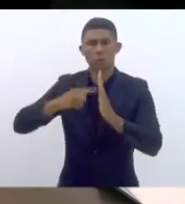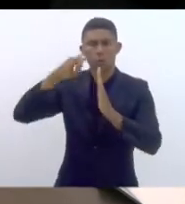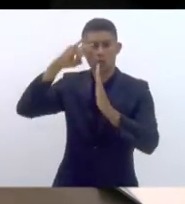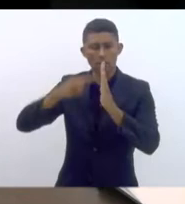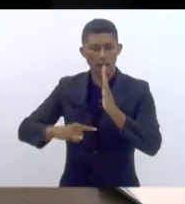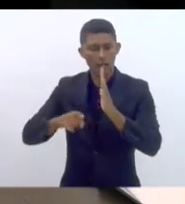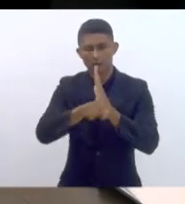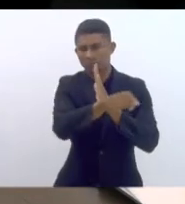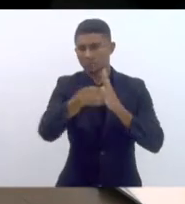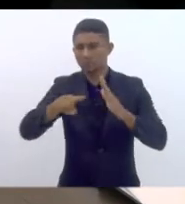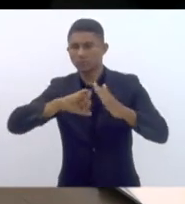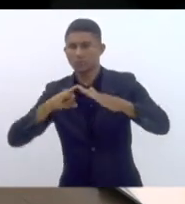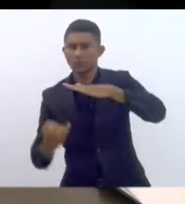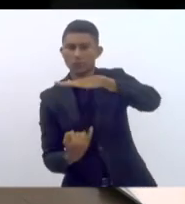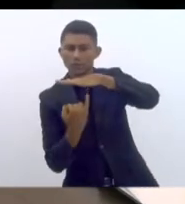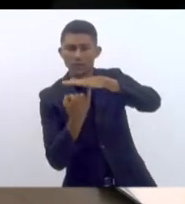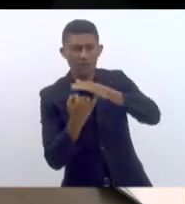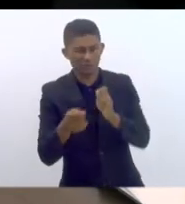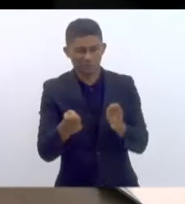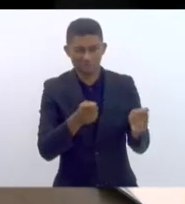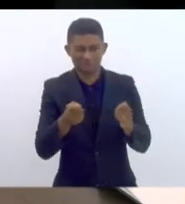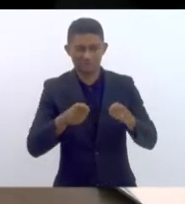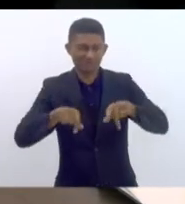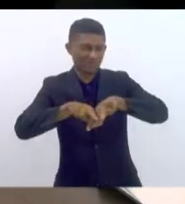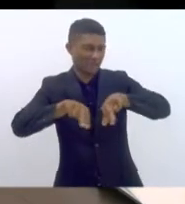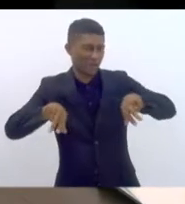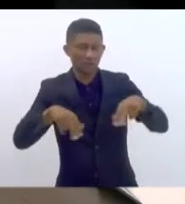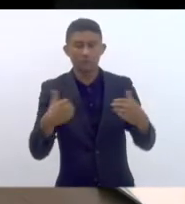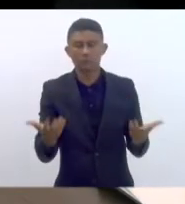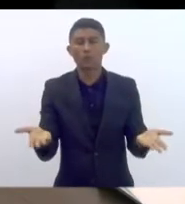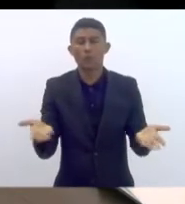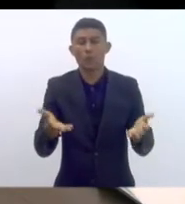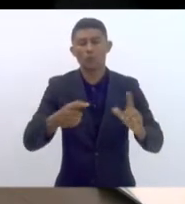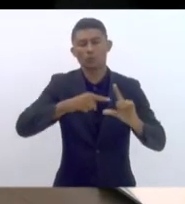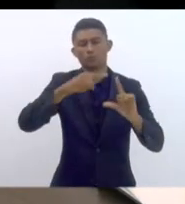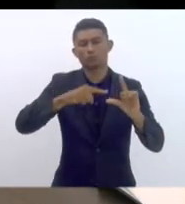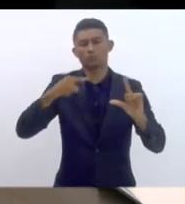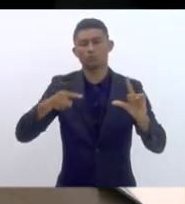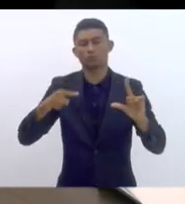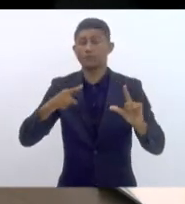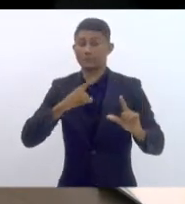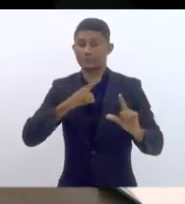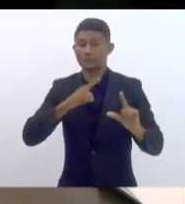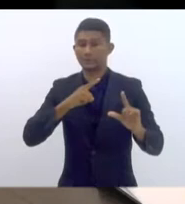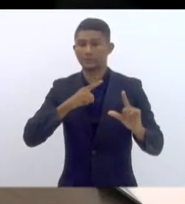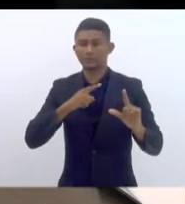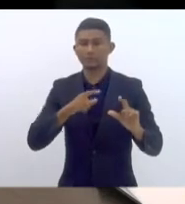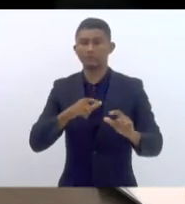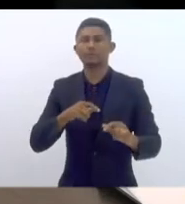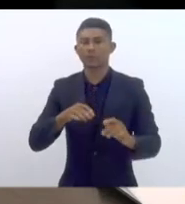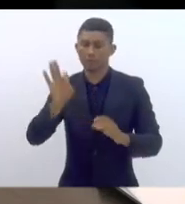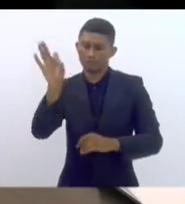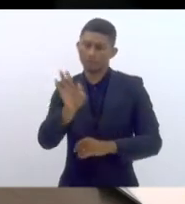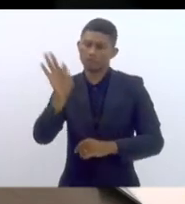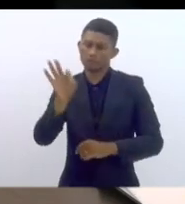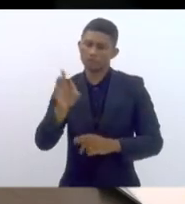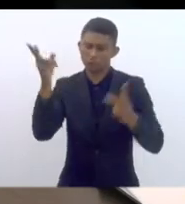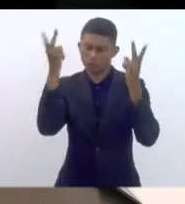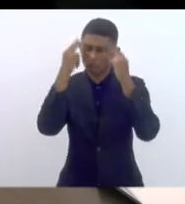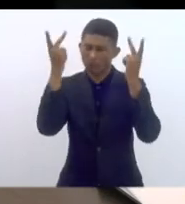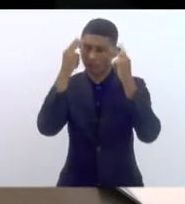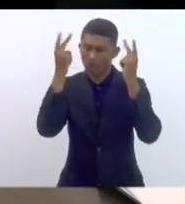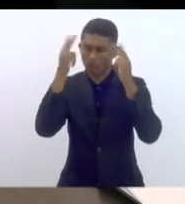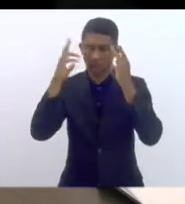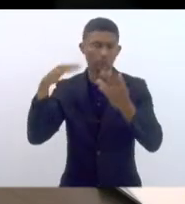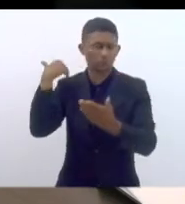instituições financeiras, no índice atual, eles estão com as suas taxas de origem. Tá? Então, também ainda